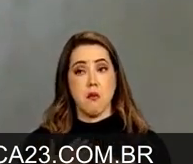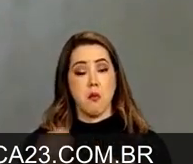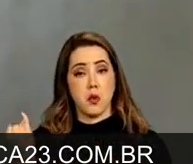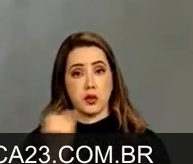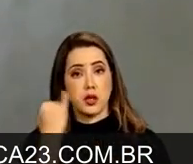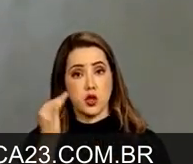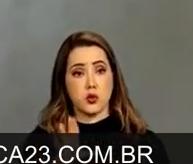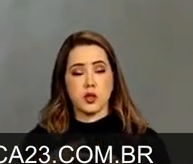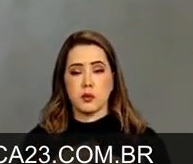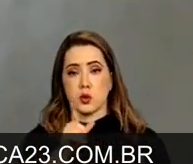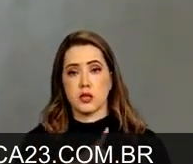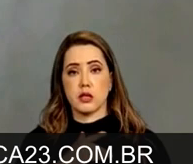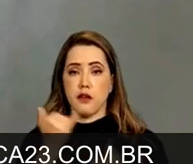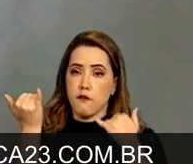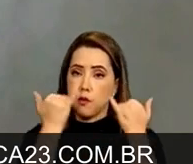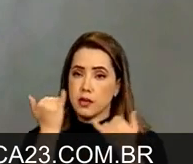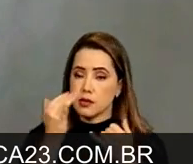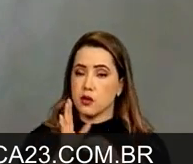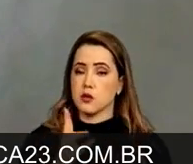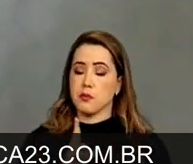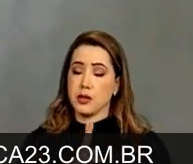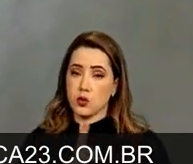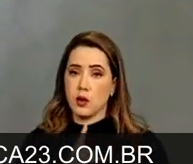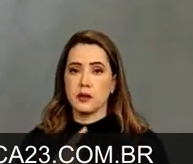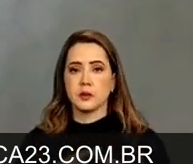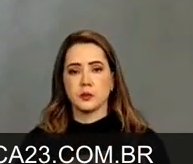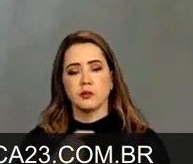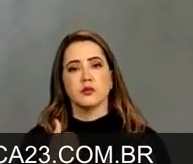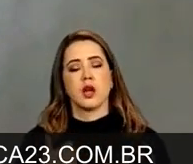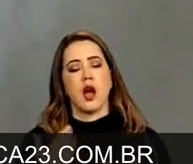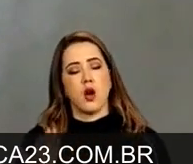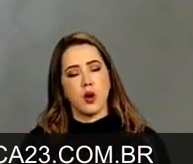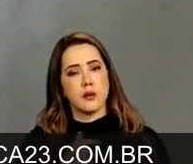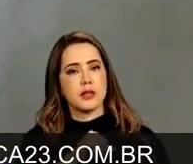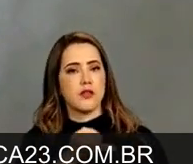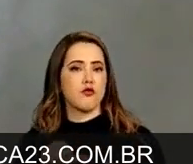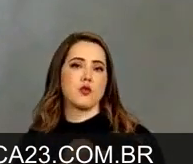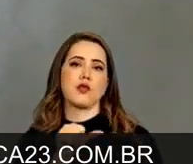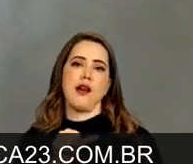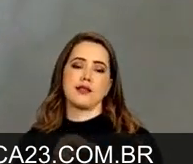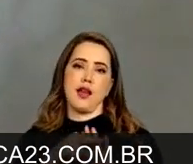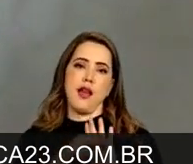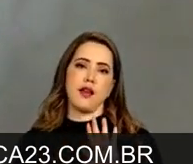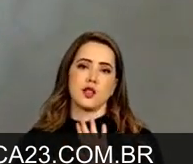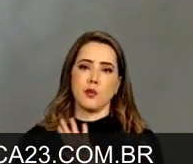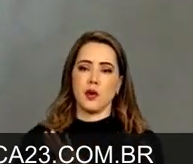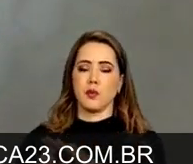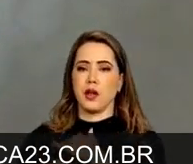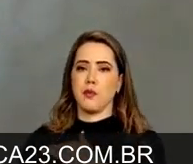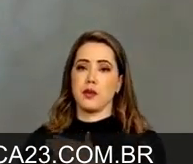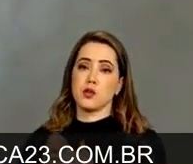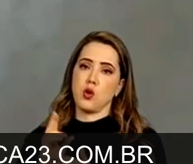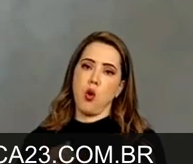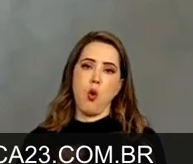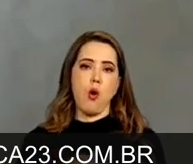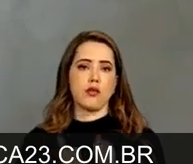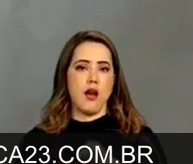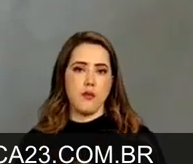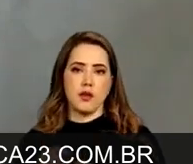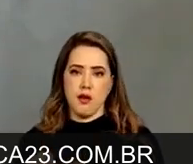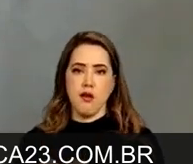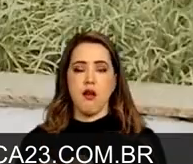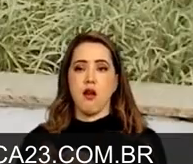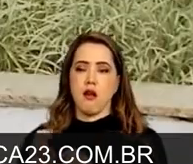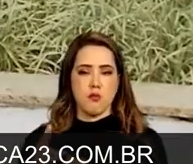no seguinte sentido: agora eu preciso adequar as minhas atividades empresariais, porque se eu não adequá-las, eu vou sofrer as sanções que a